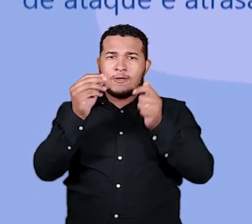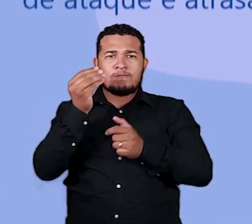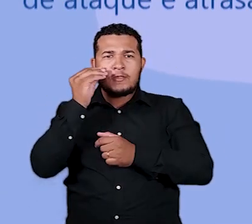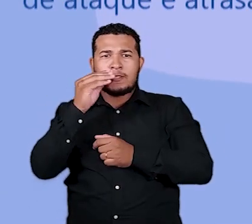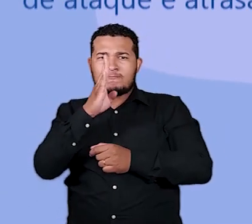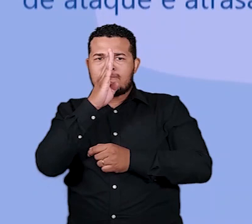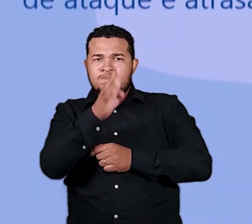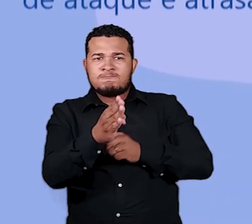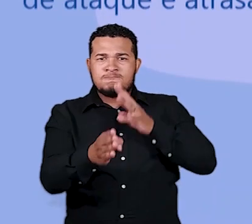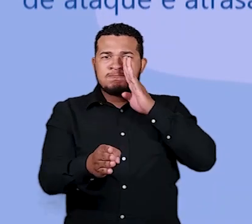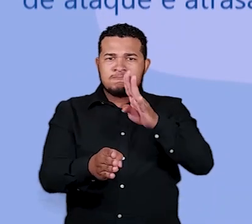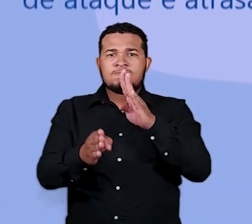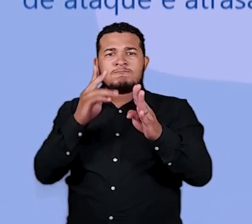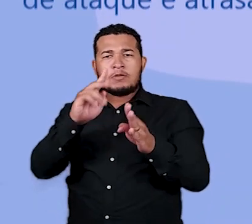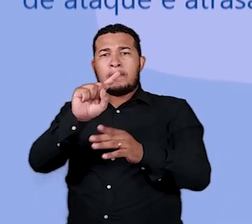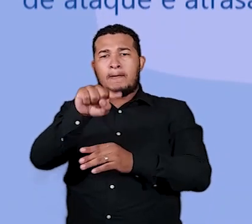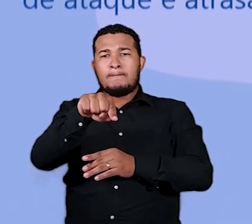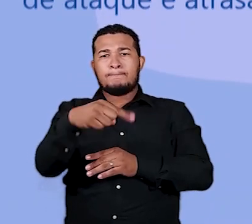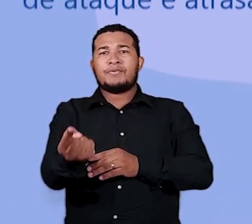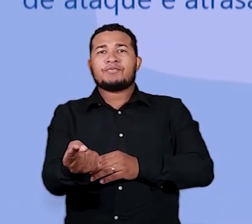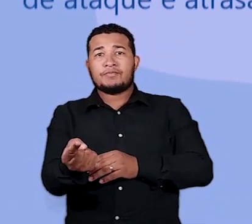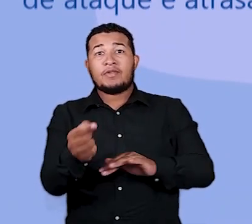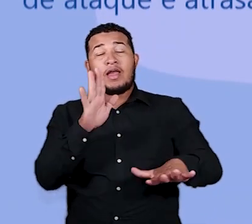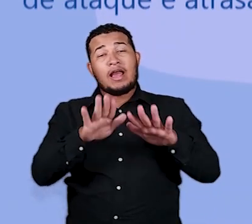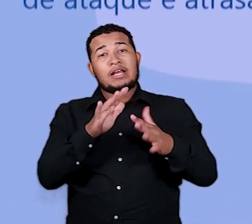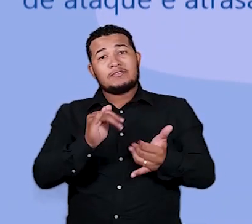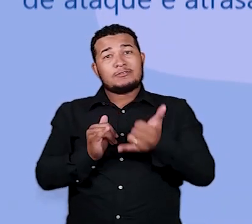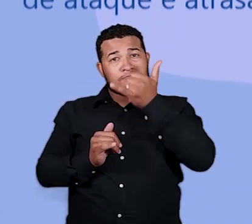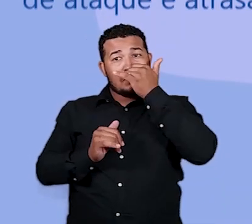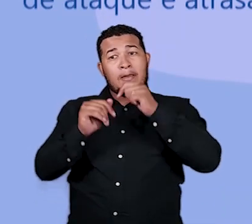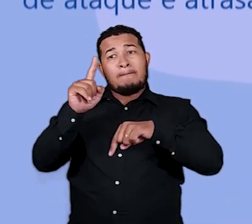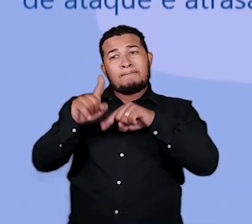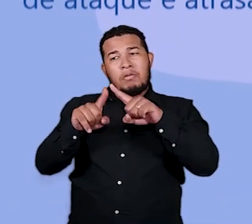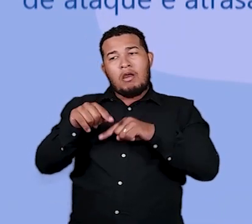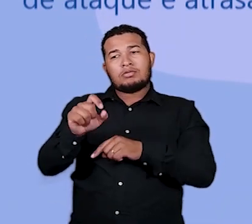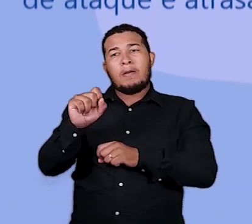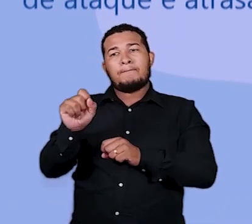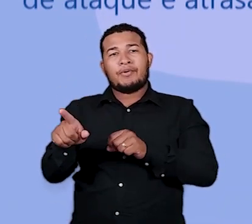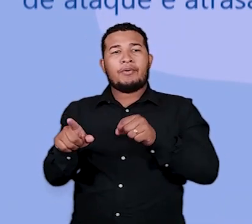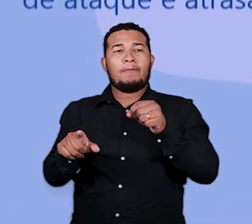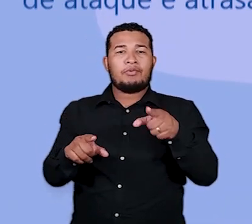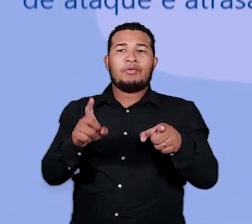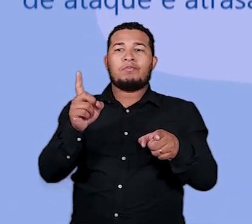de ataques diretos, muitas vezes entregando material, peças e